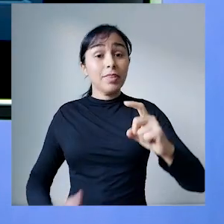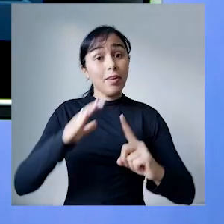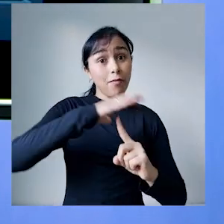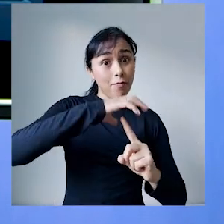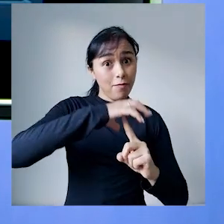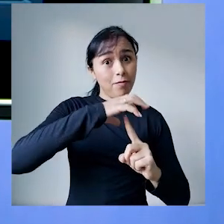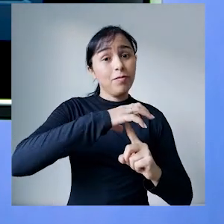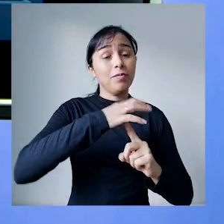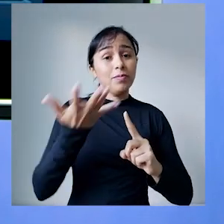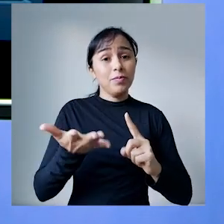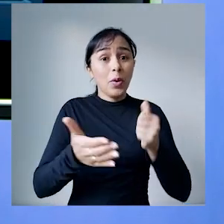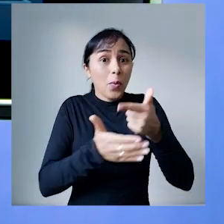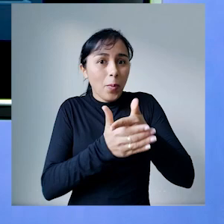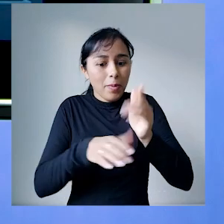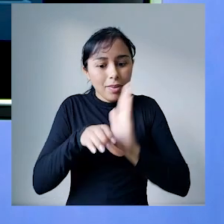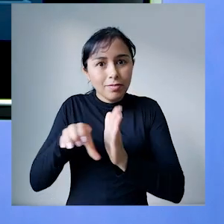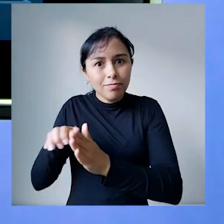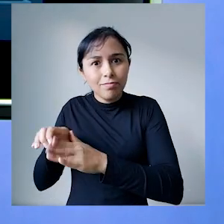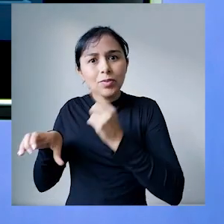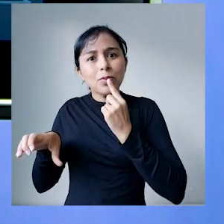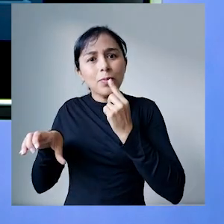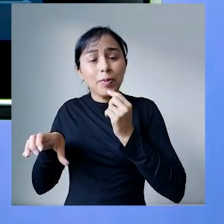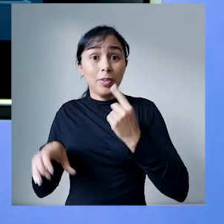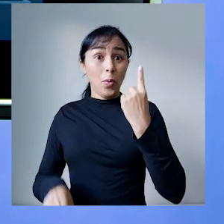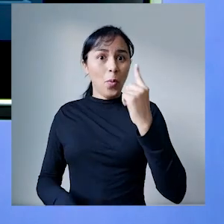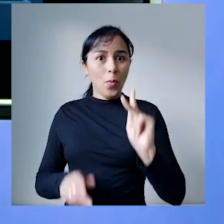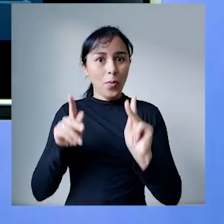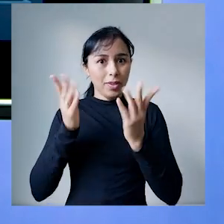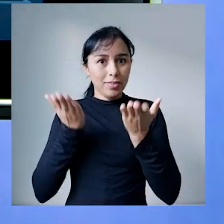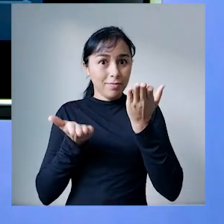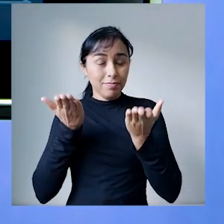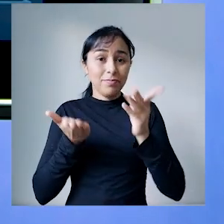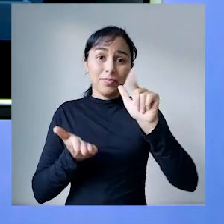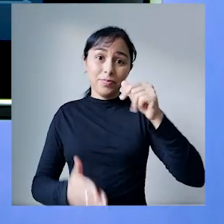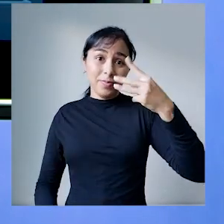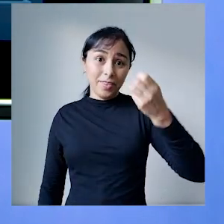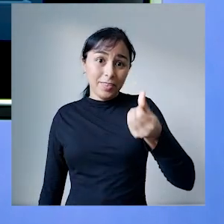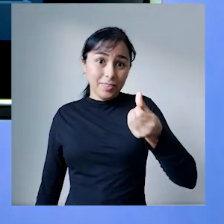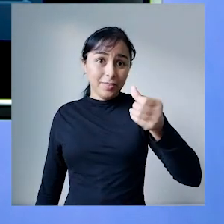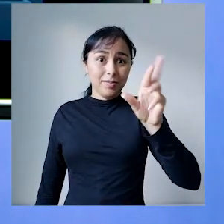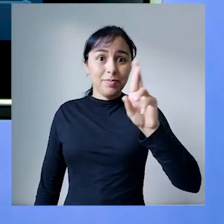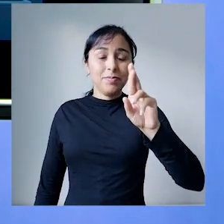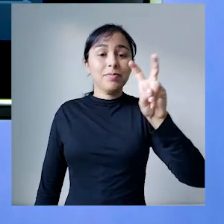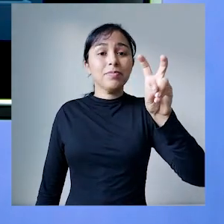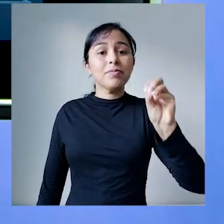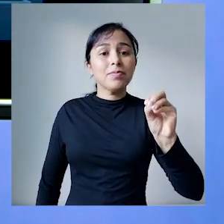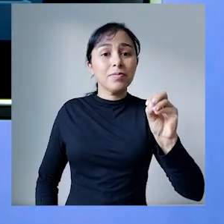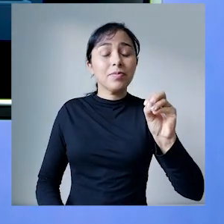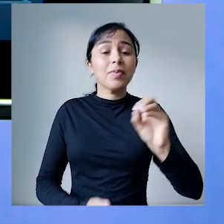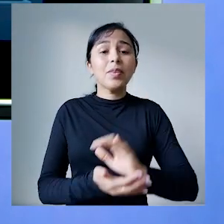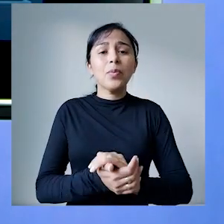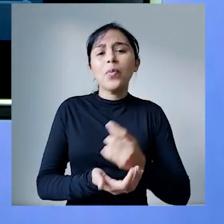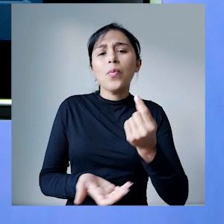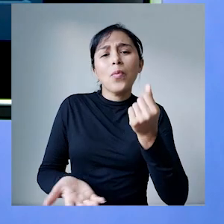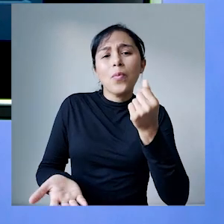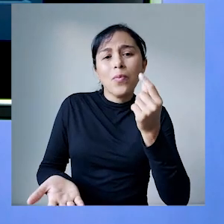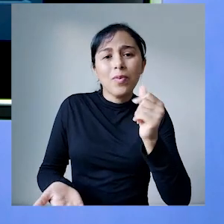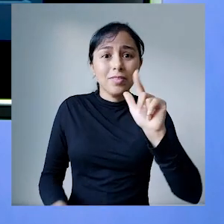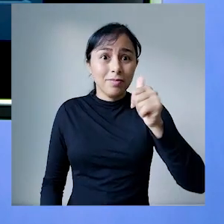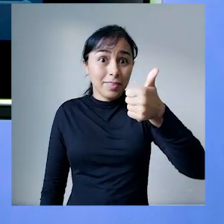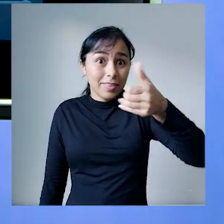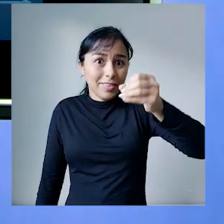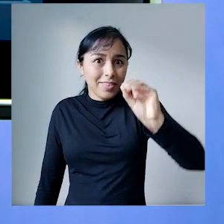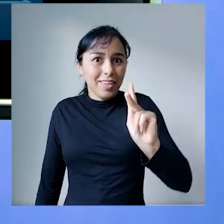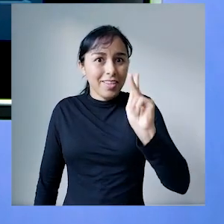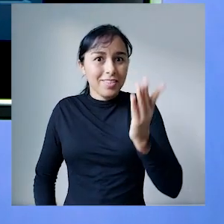de tomate custa R$ 6,50, quanto será que custa 10 quilos de tomate? Então, algum desses problemas a gente vai